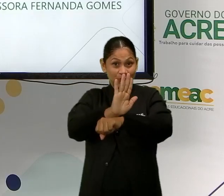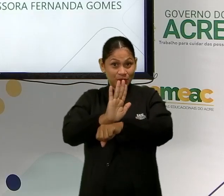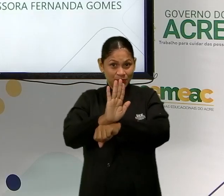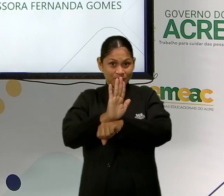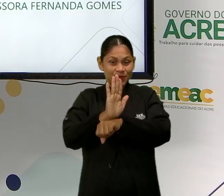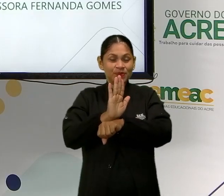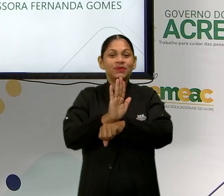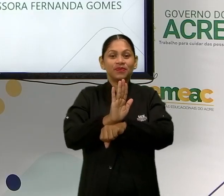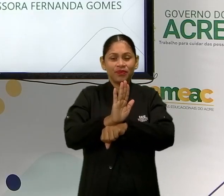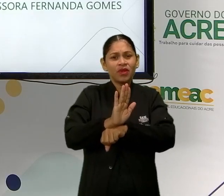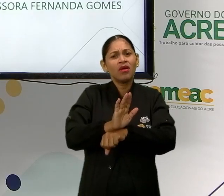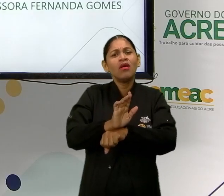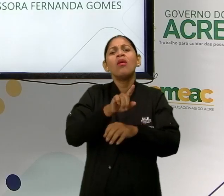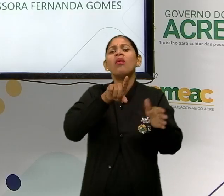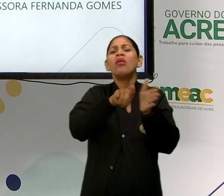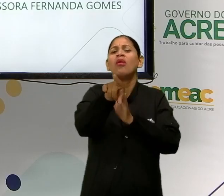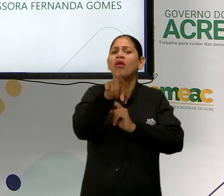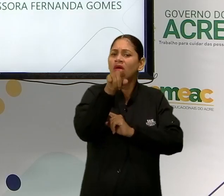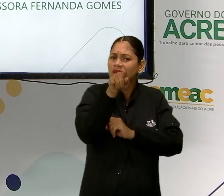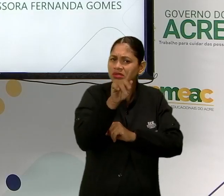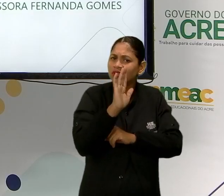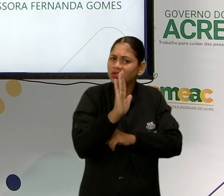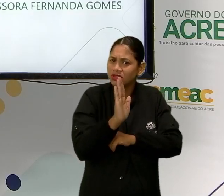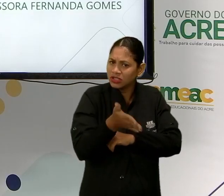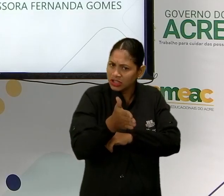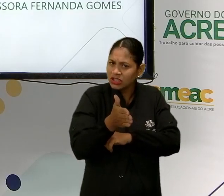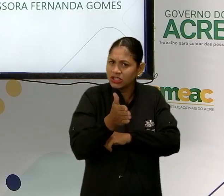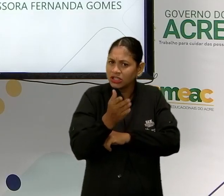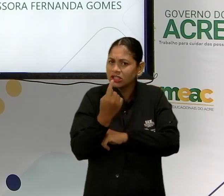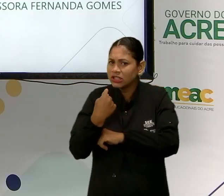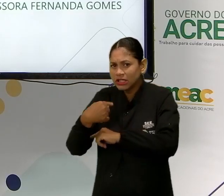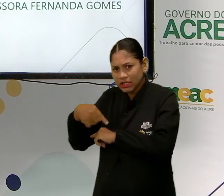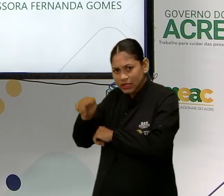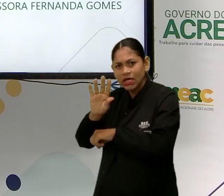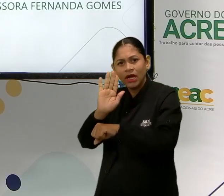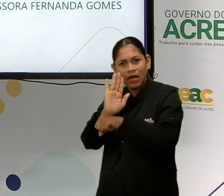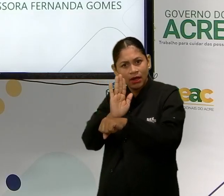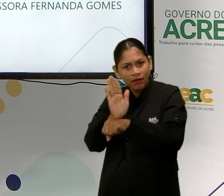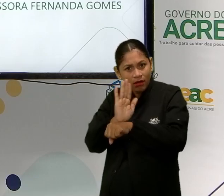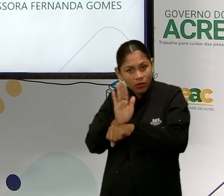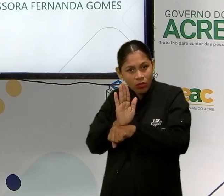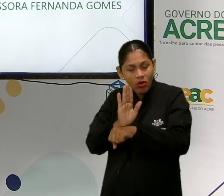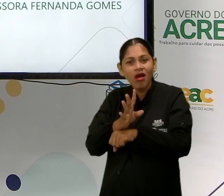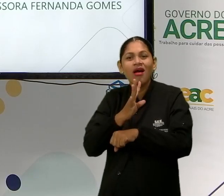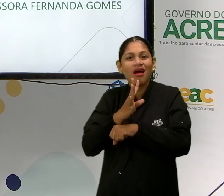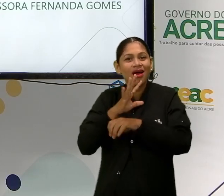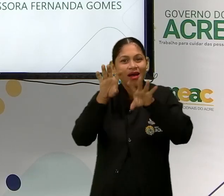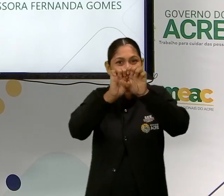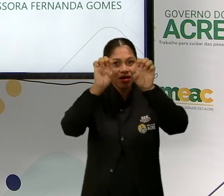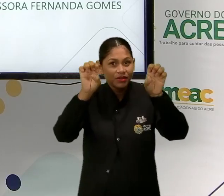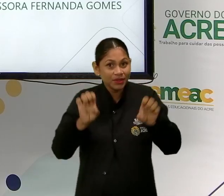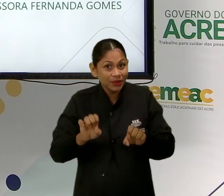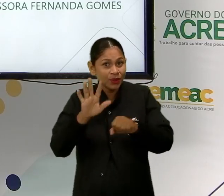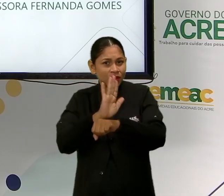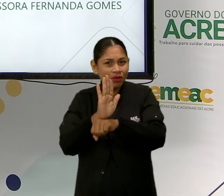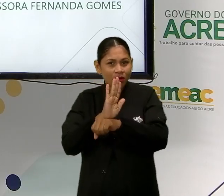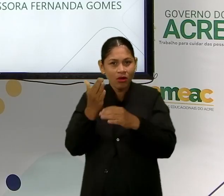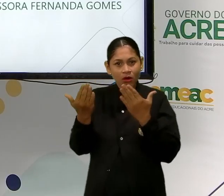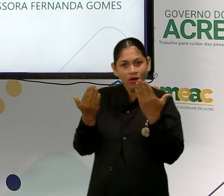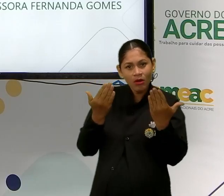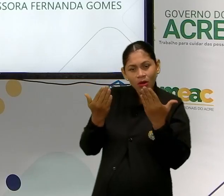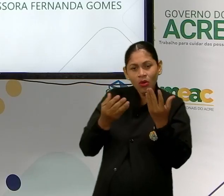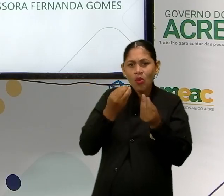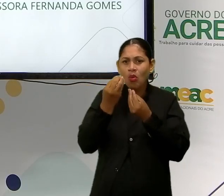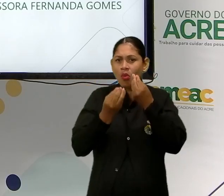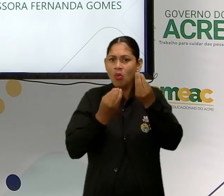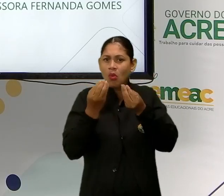lhe pergunto, você já foi ao cinema? Conhece toda a estrutura do cinema? Consegue comparar como é o cinema